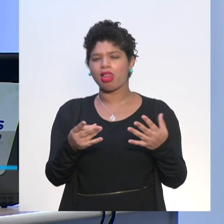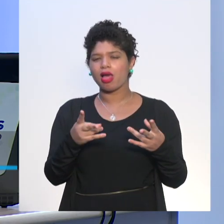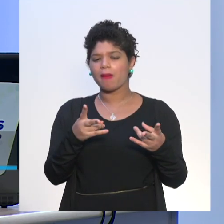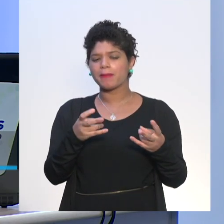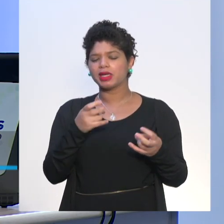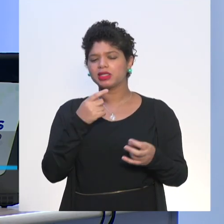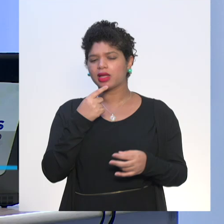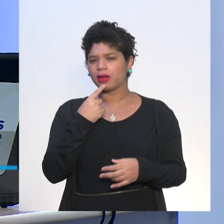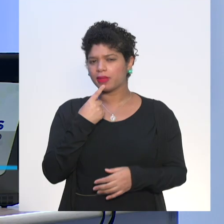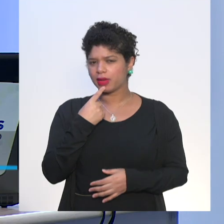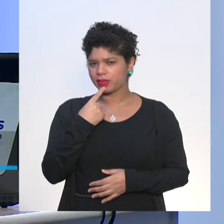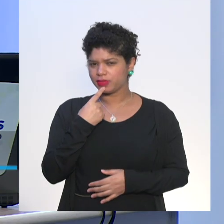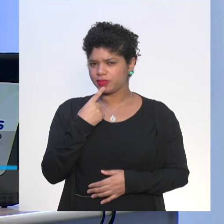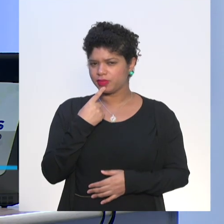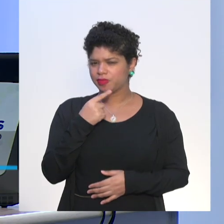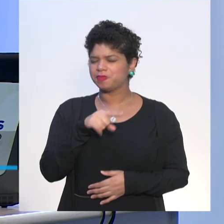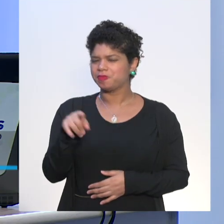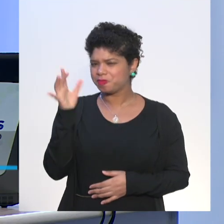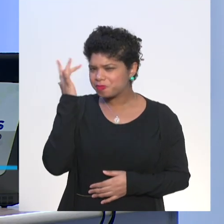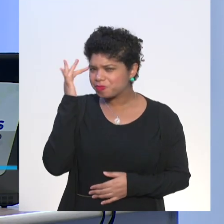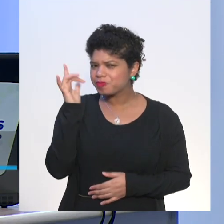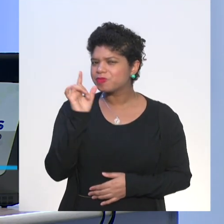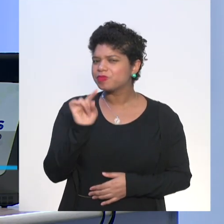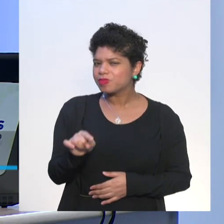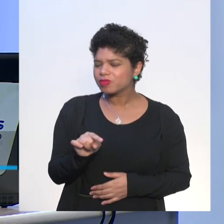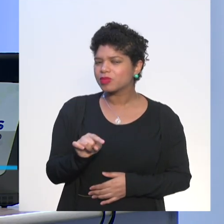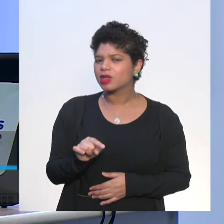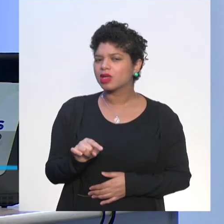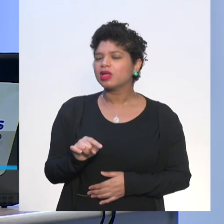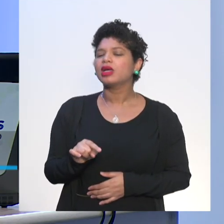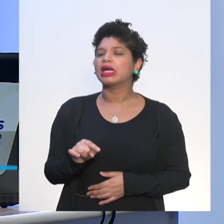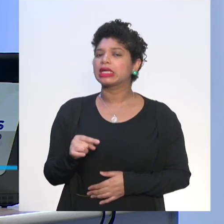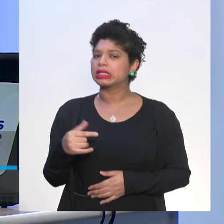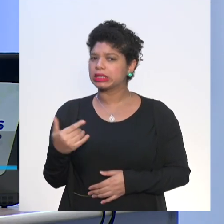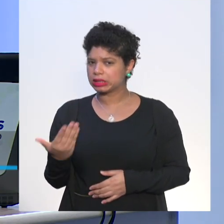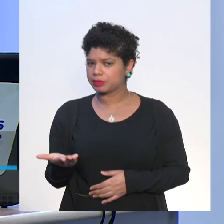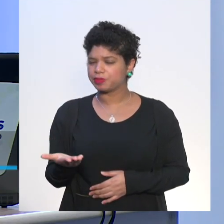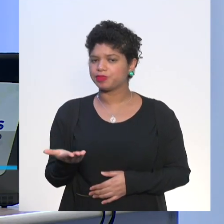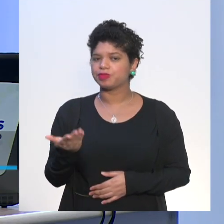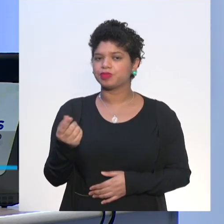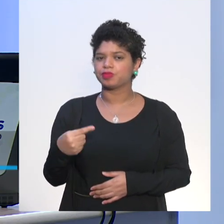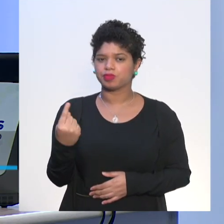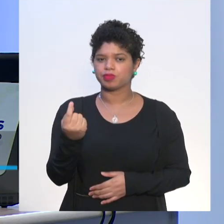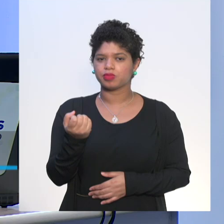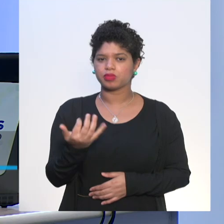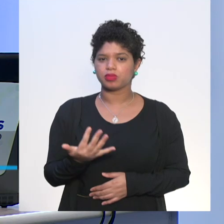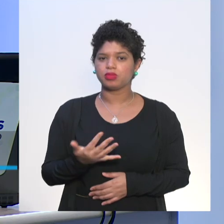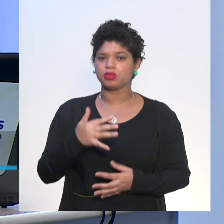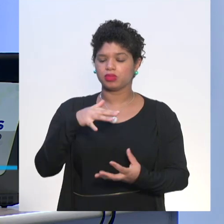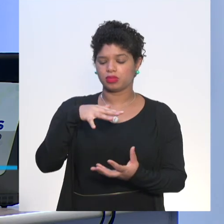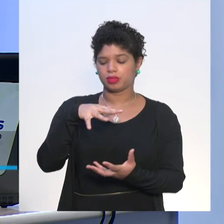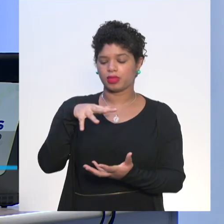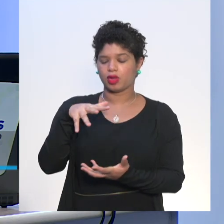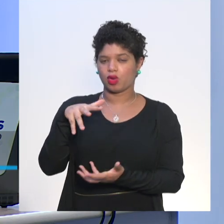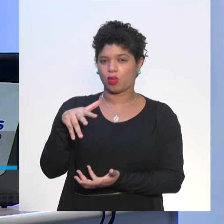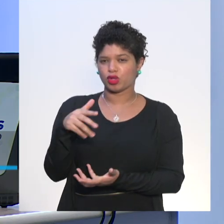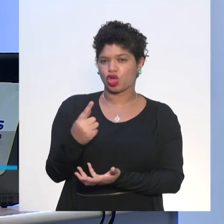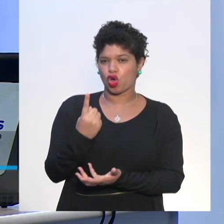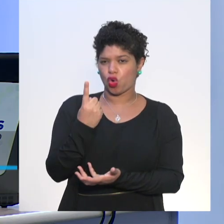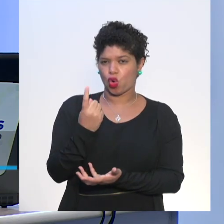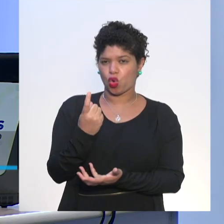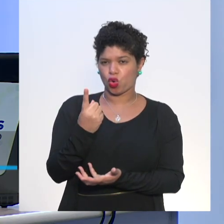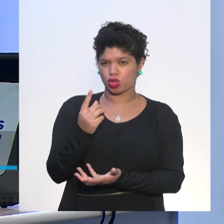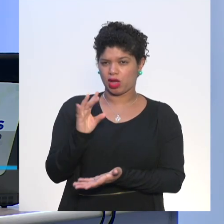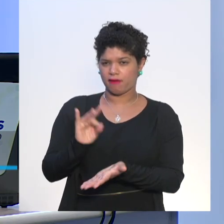né? Será que a gente pode dizer que no mundo só existe uma